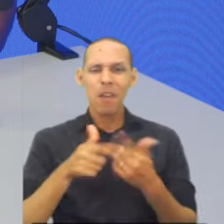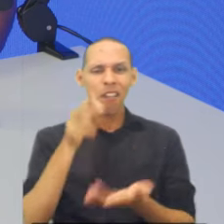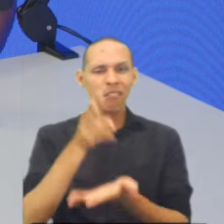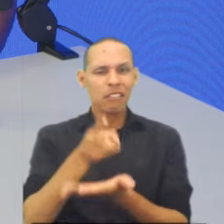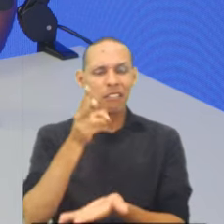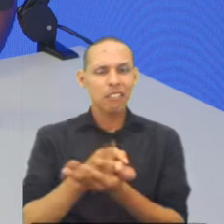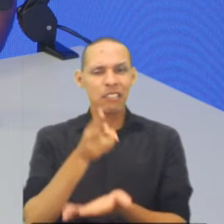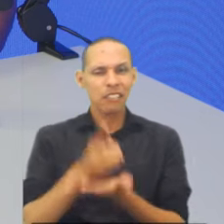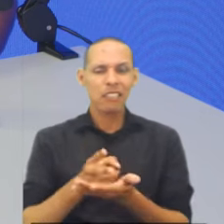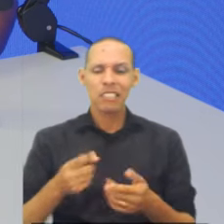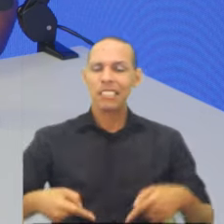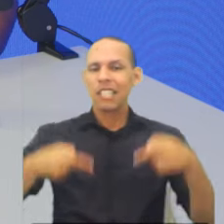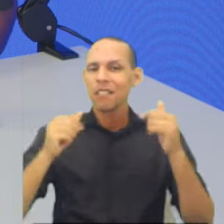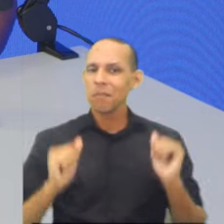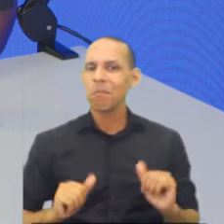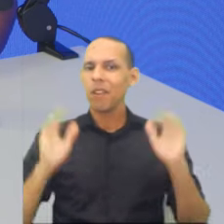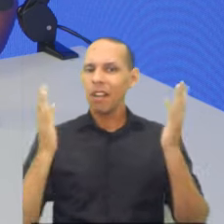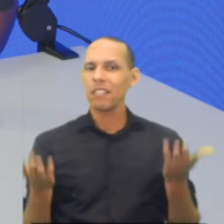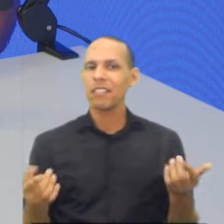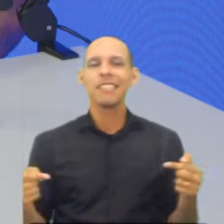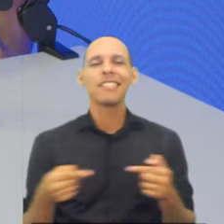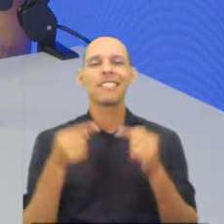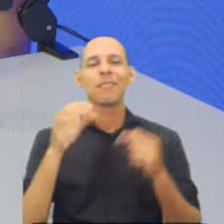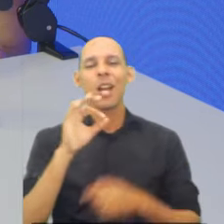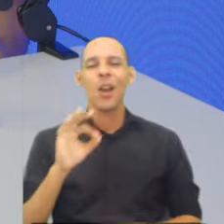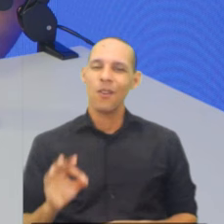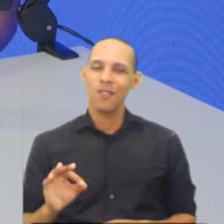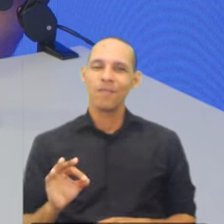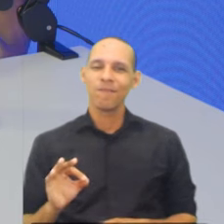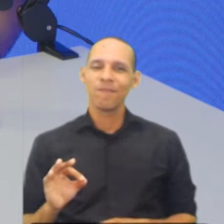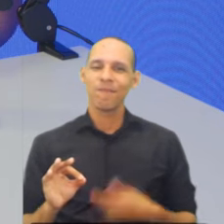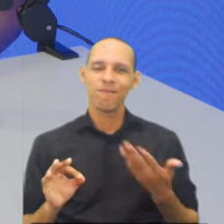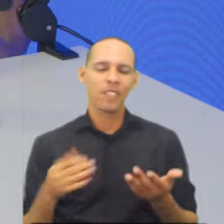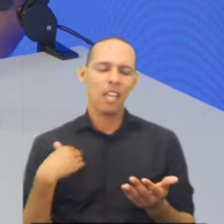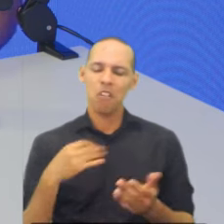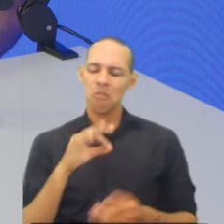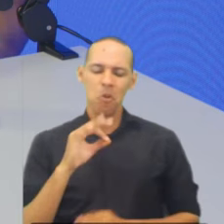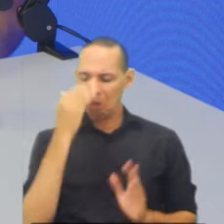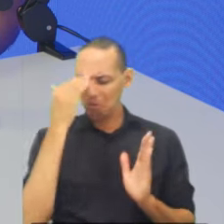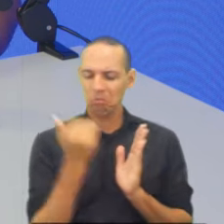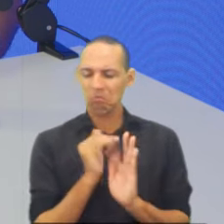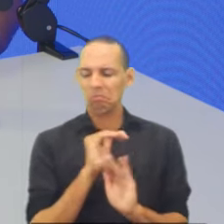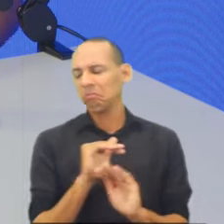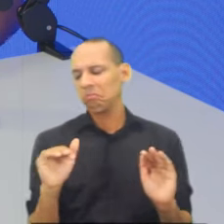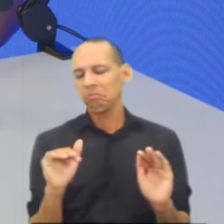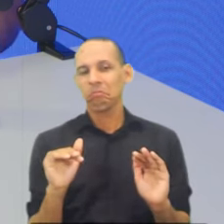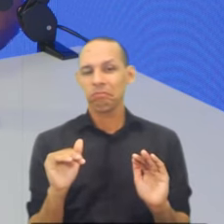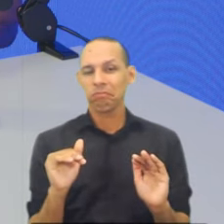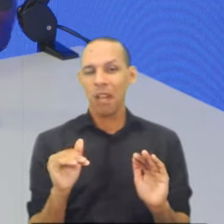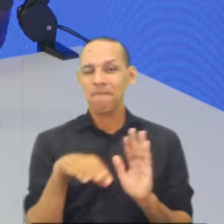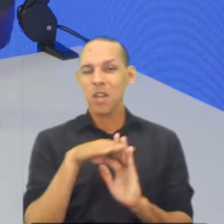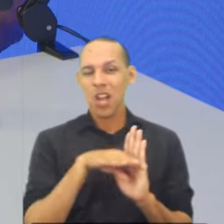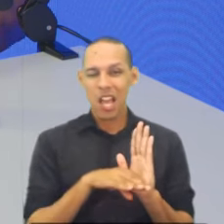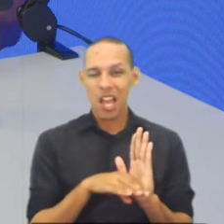carreira É de fato maior desafio que tem a ver com a cota né Então tá lá na cota tô cumprindo tá tudo bem e e os programas